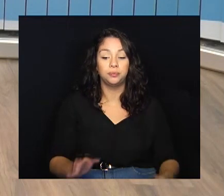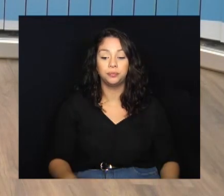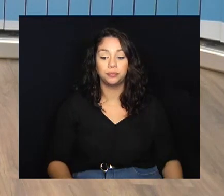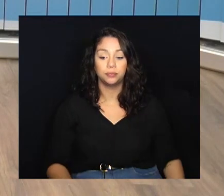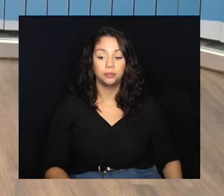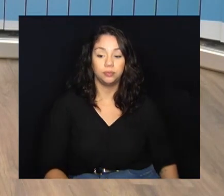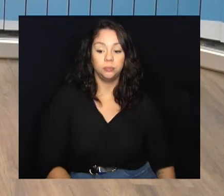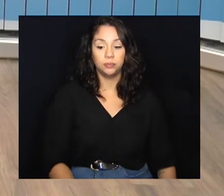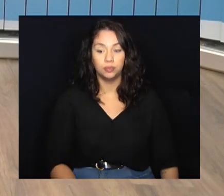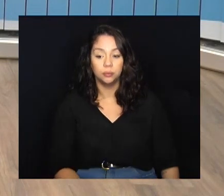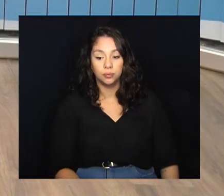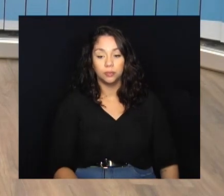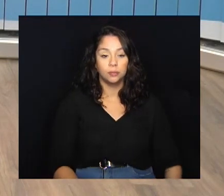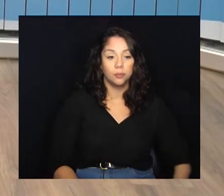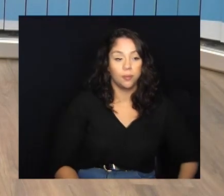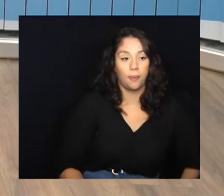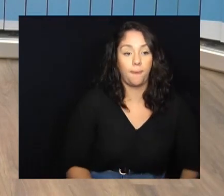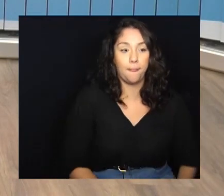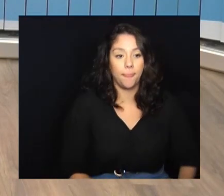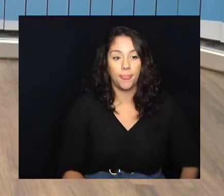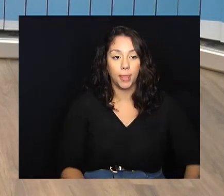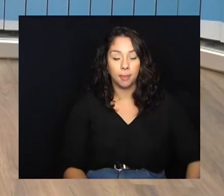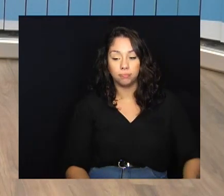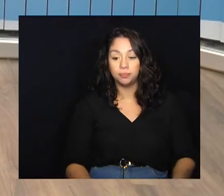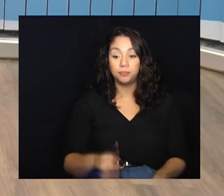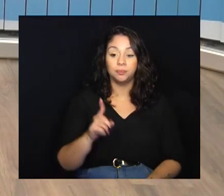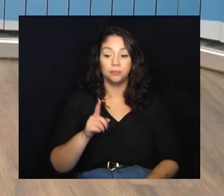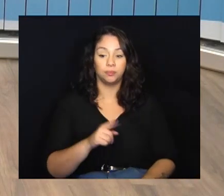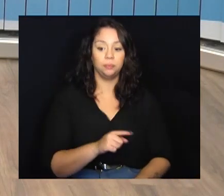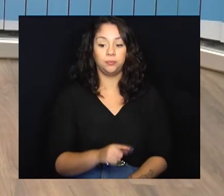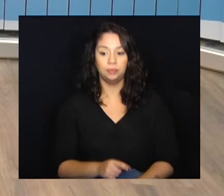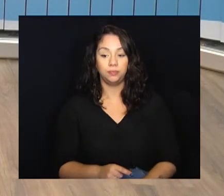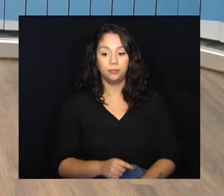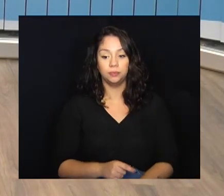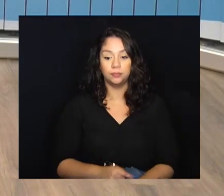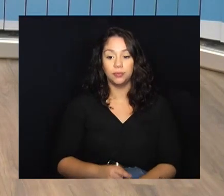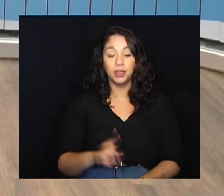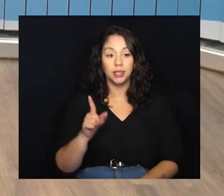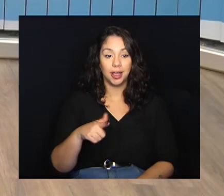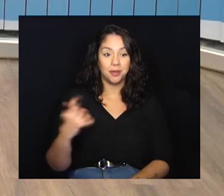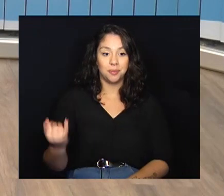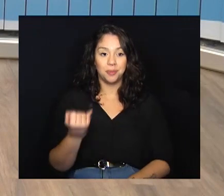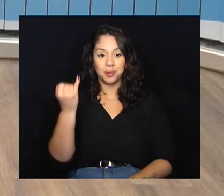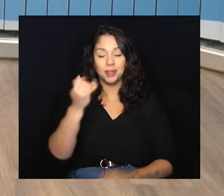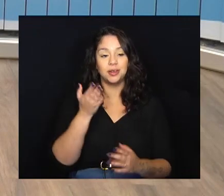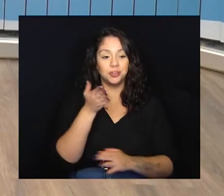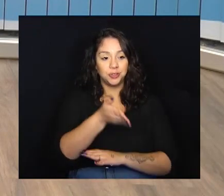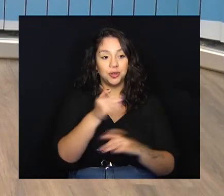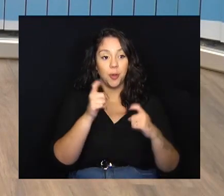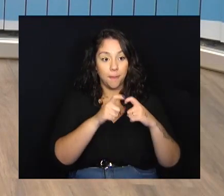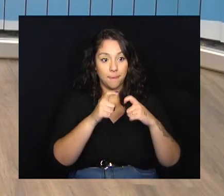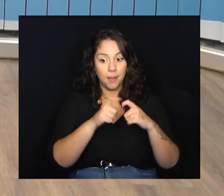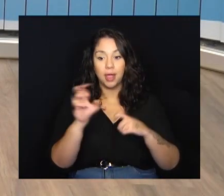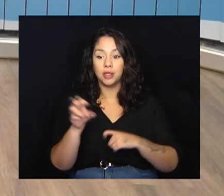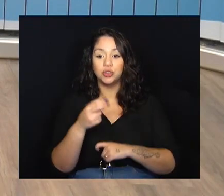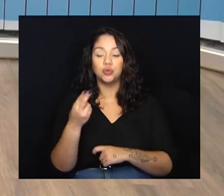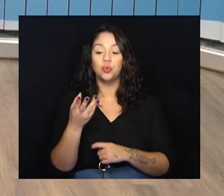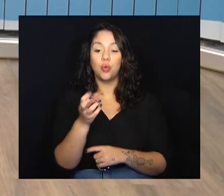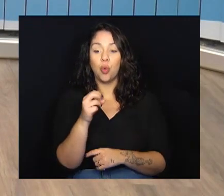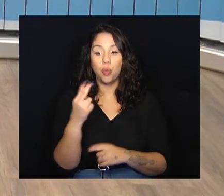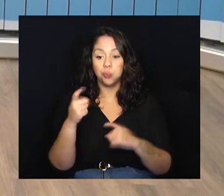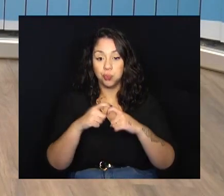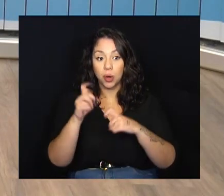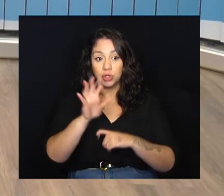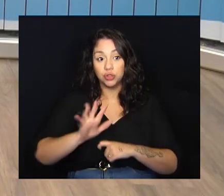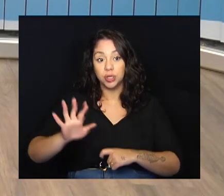acompanhando a importância deste planejamento de consultar um médico um ginecologista um clínico geral lembrando